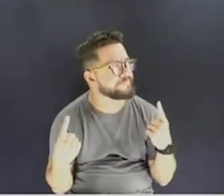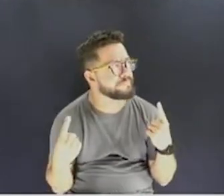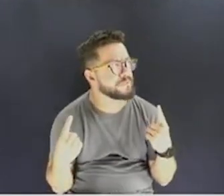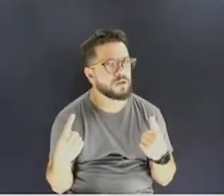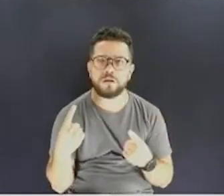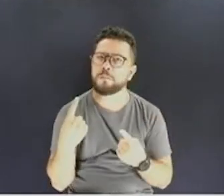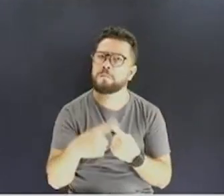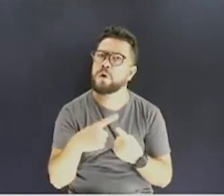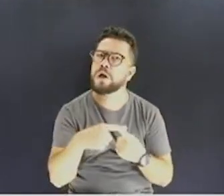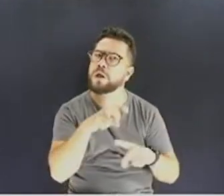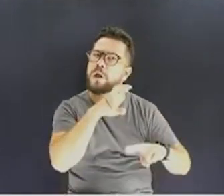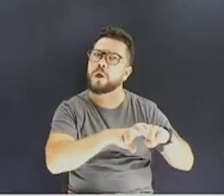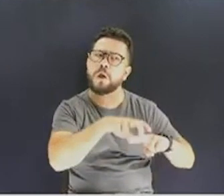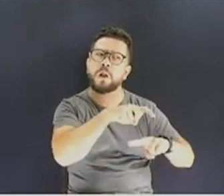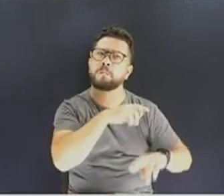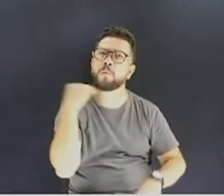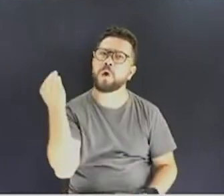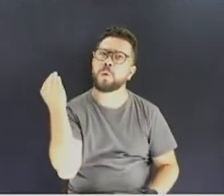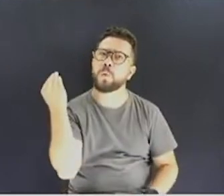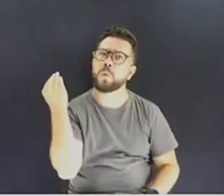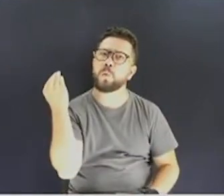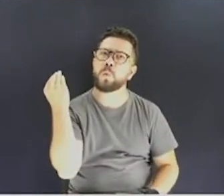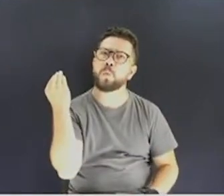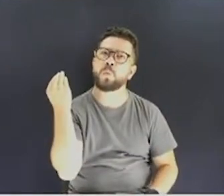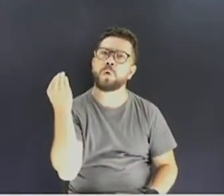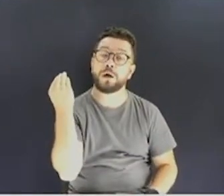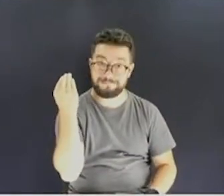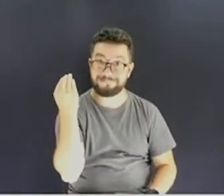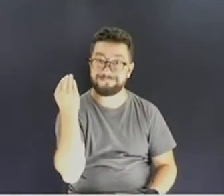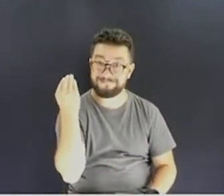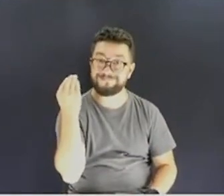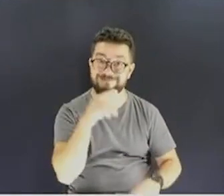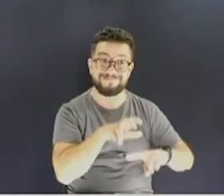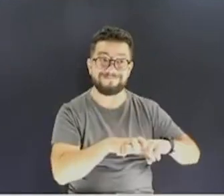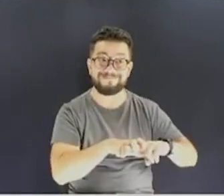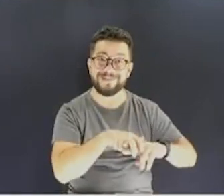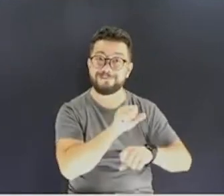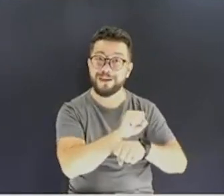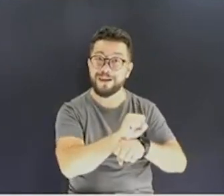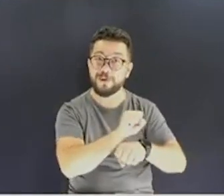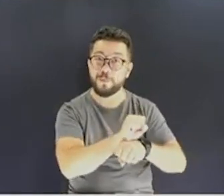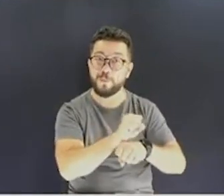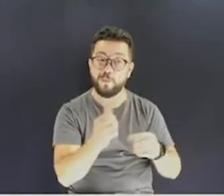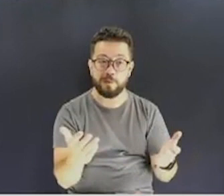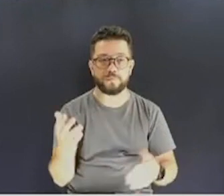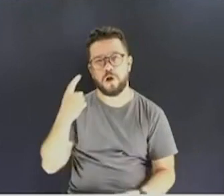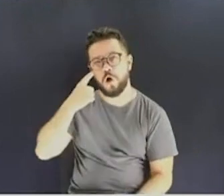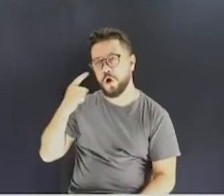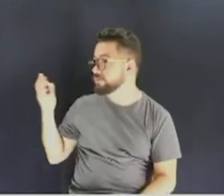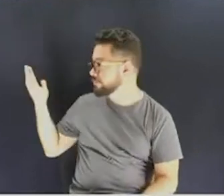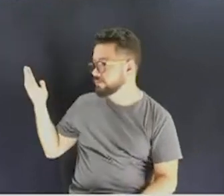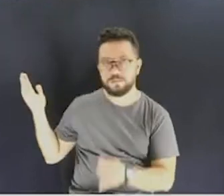as pessoas desassistidas na sala aguardando atendimento. Eu trouxe aqui algumas publicações. Por exemplo, o Bem